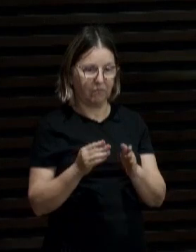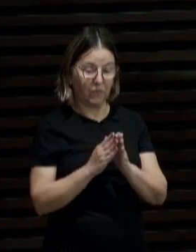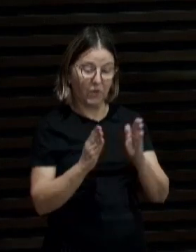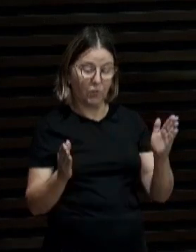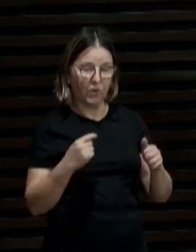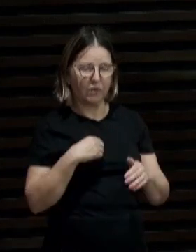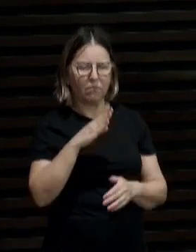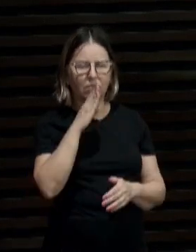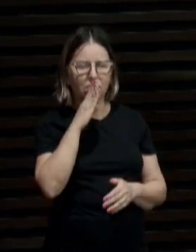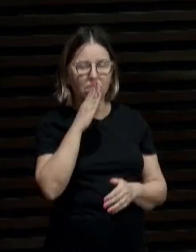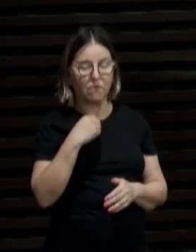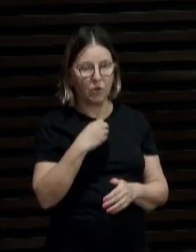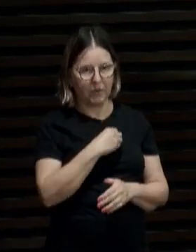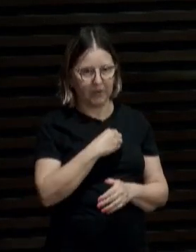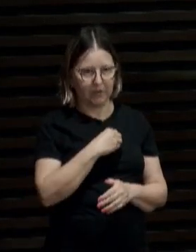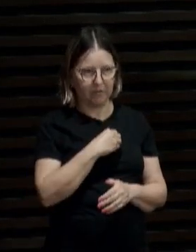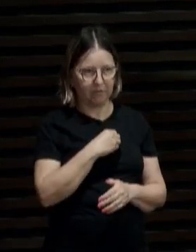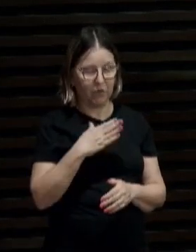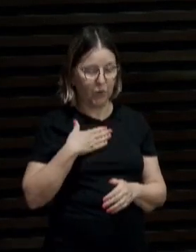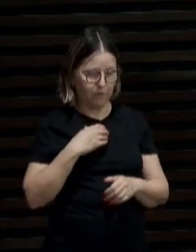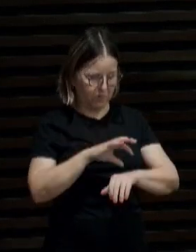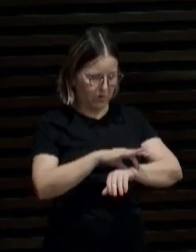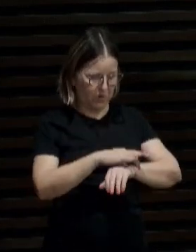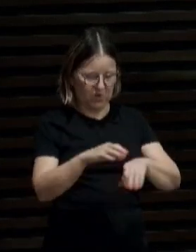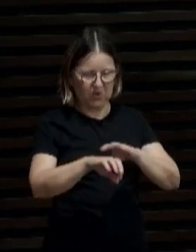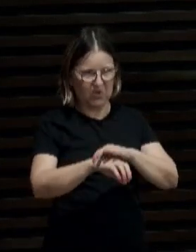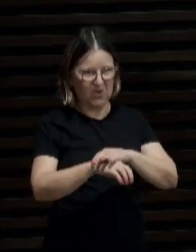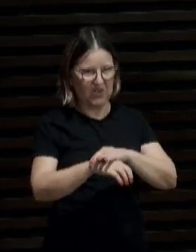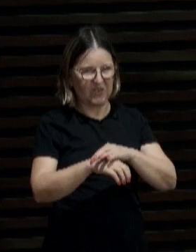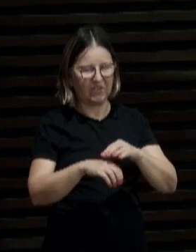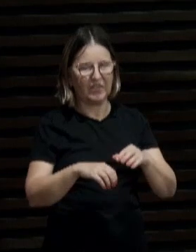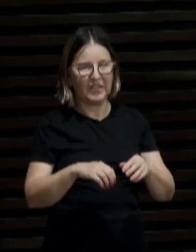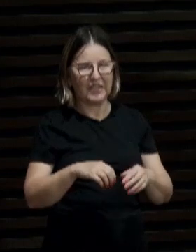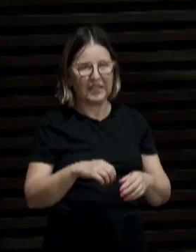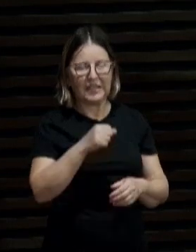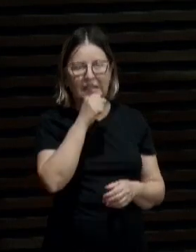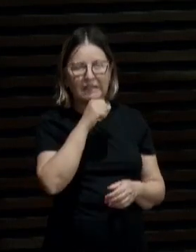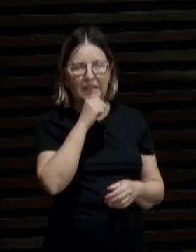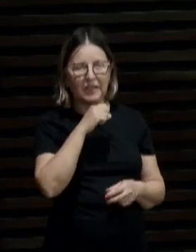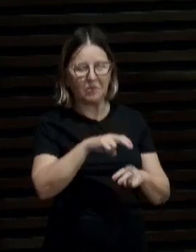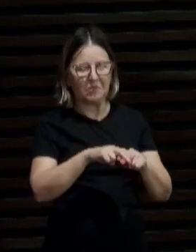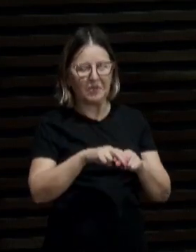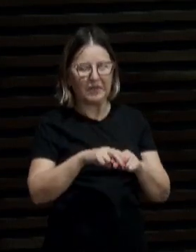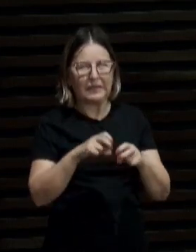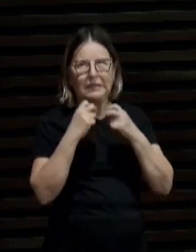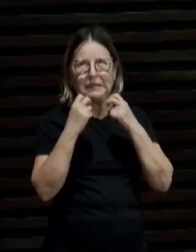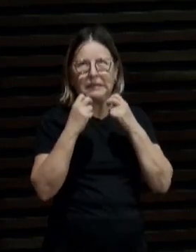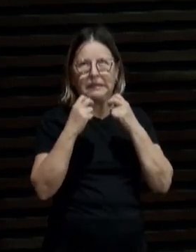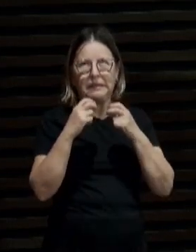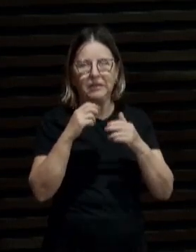pecados, envelheceram os meus ossos pelos meus constantes gemidos todo dia, porque a tua